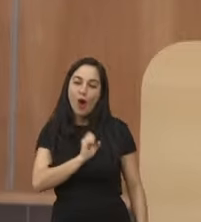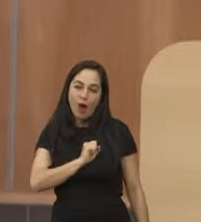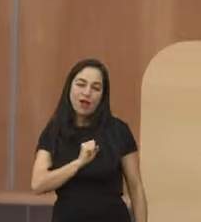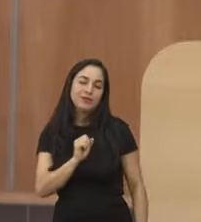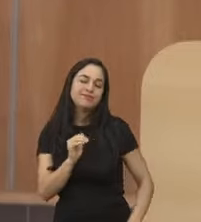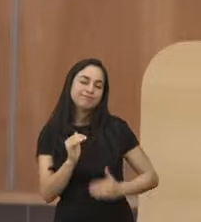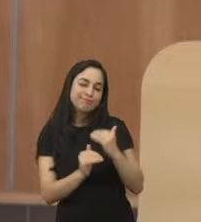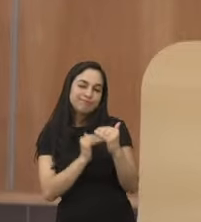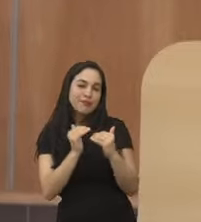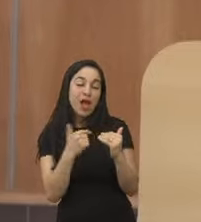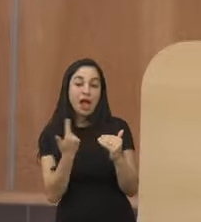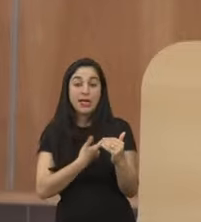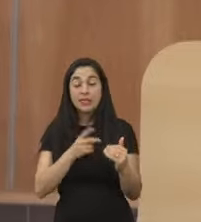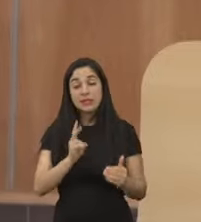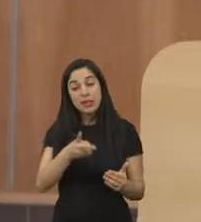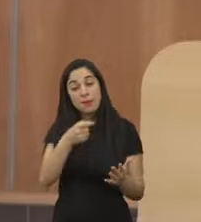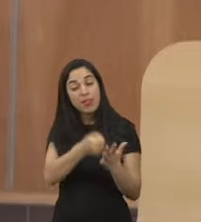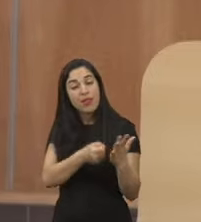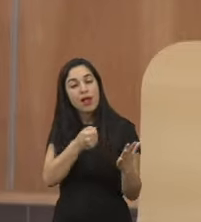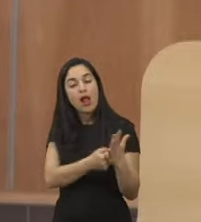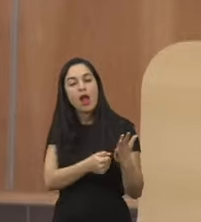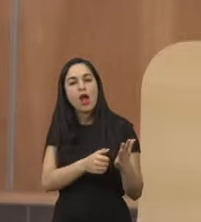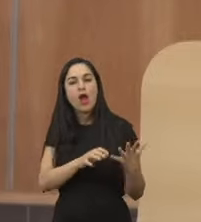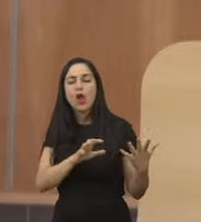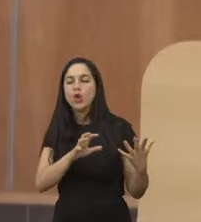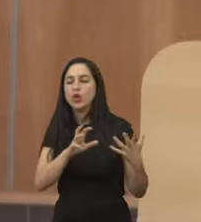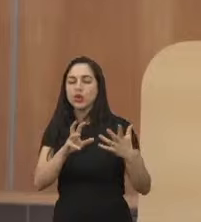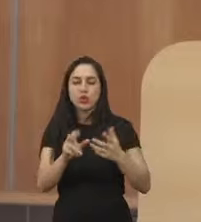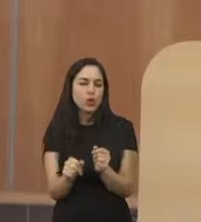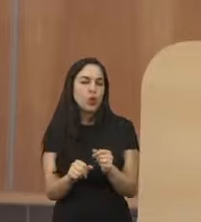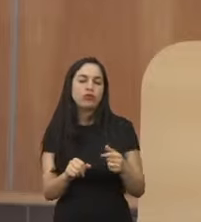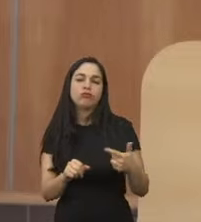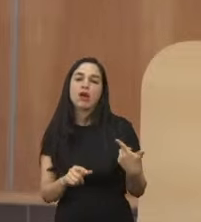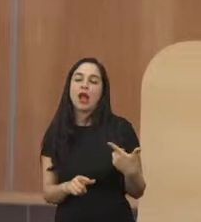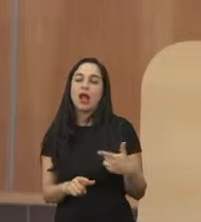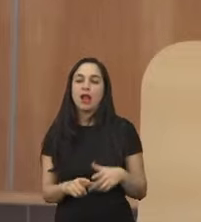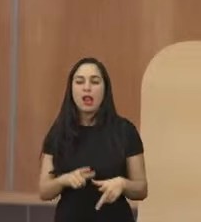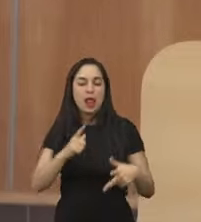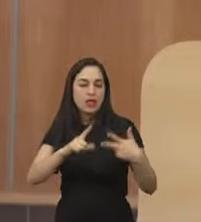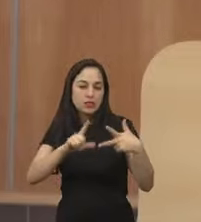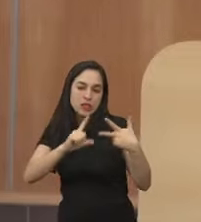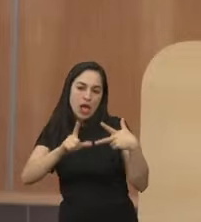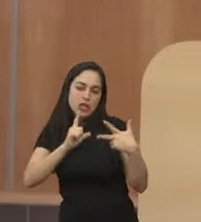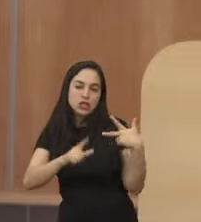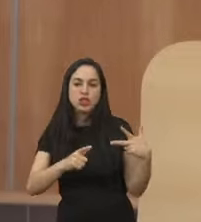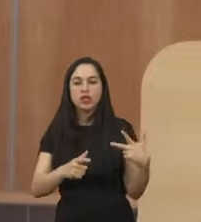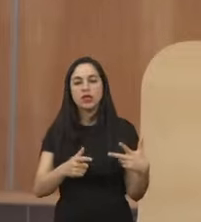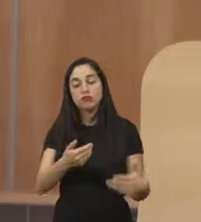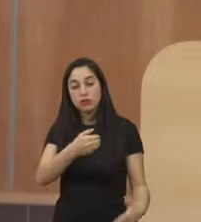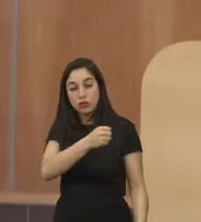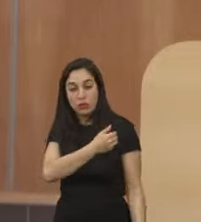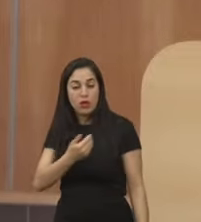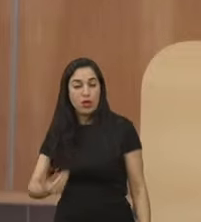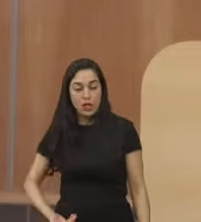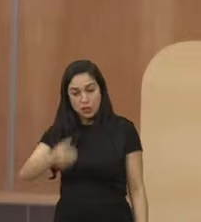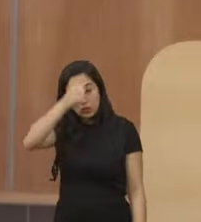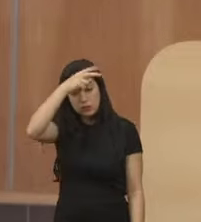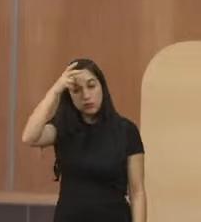a gente sempre defende. A gente fala que qualquer medida legislativa, qualquer medida do Poder Executivo tem que ser discutida, tem que